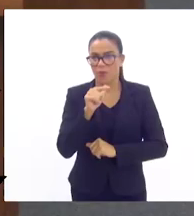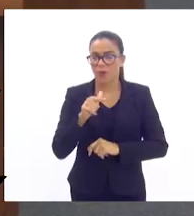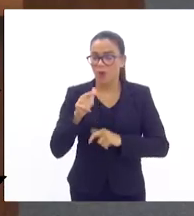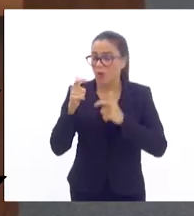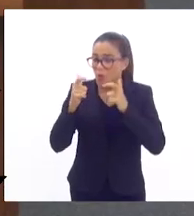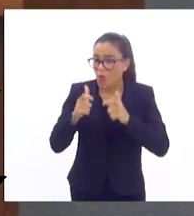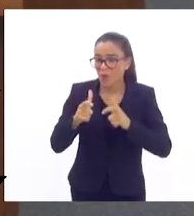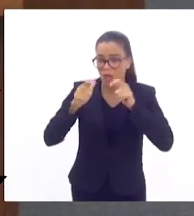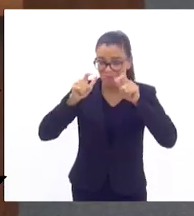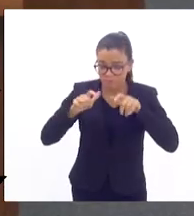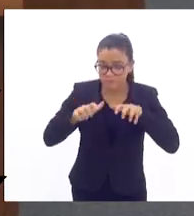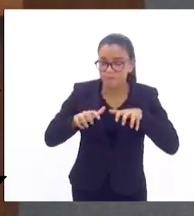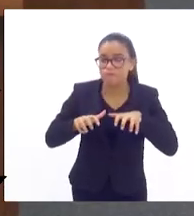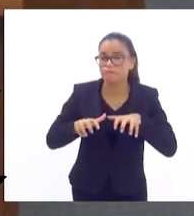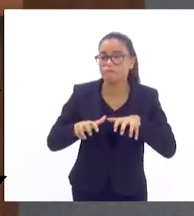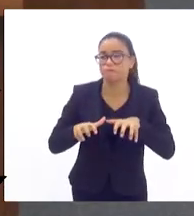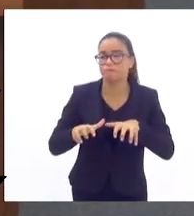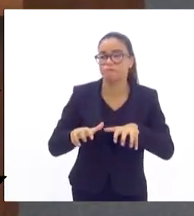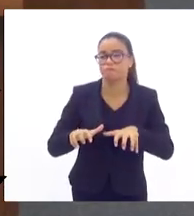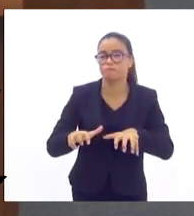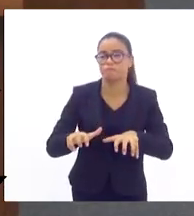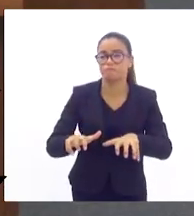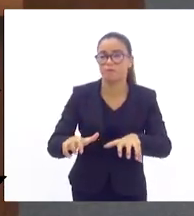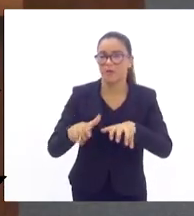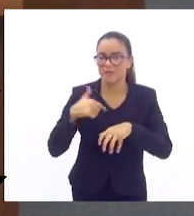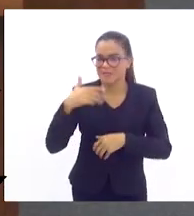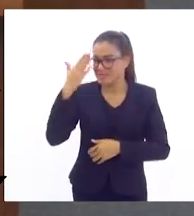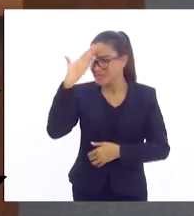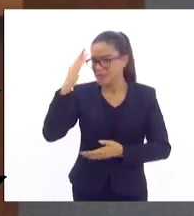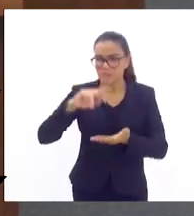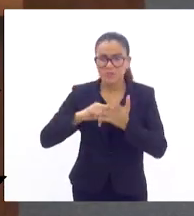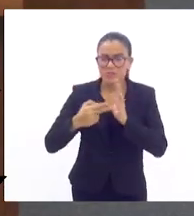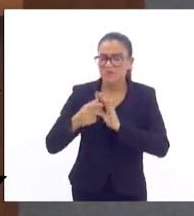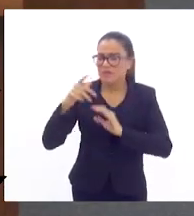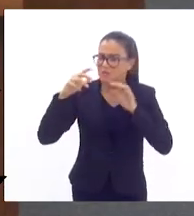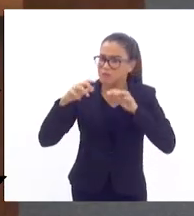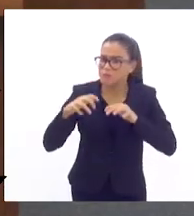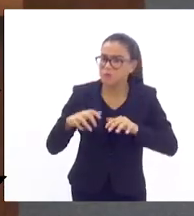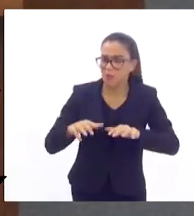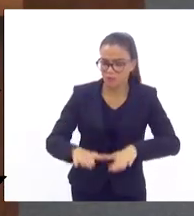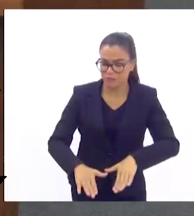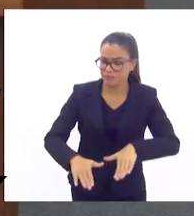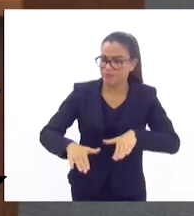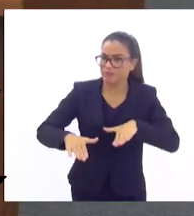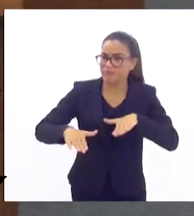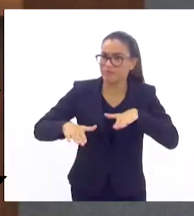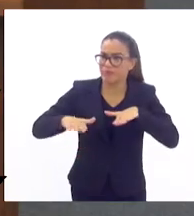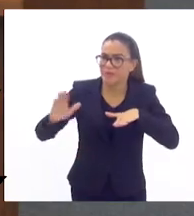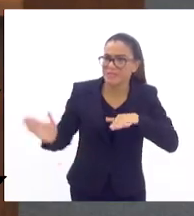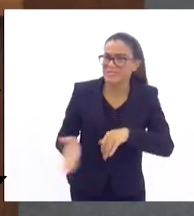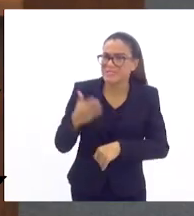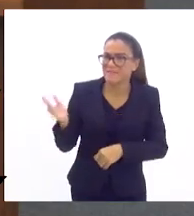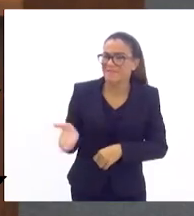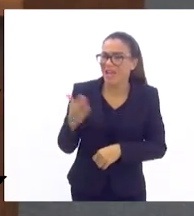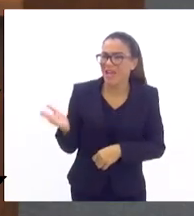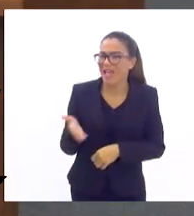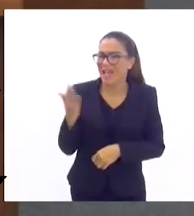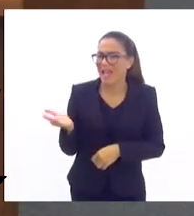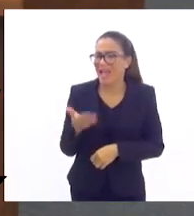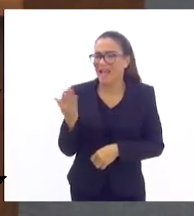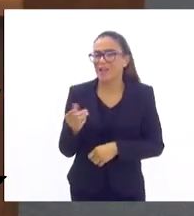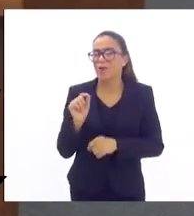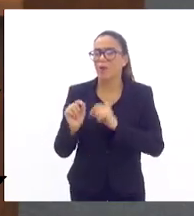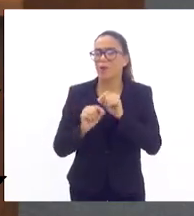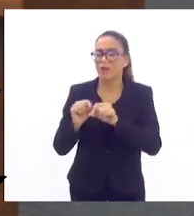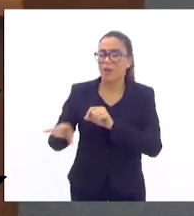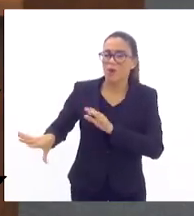chuvas fortes. Sabe o que significa com as inundações, que cada vez mais aumenta a recorrência e intensidade com